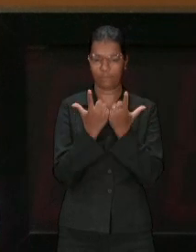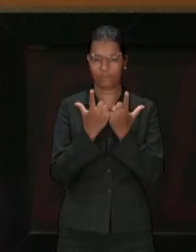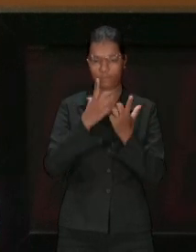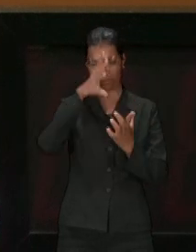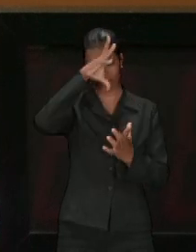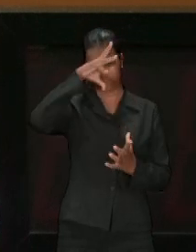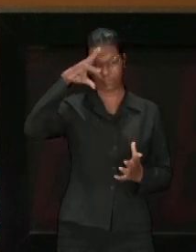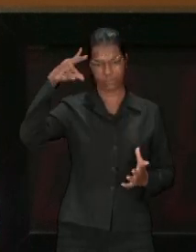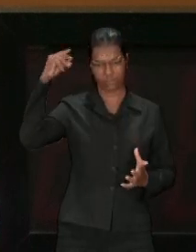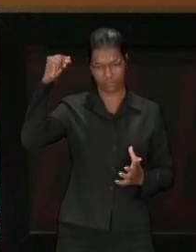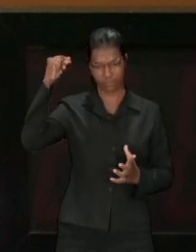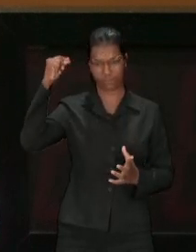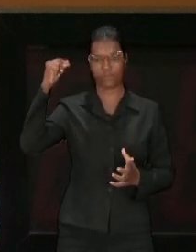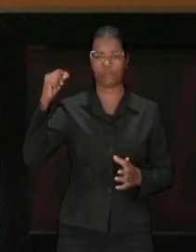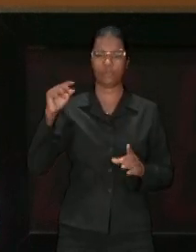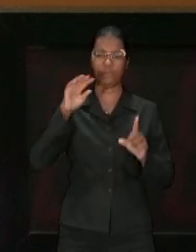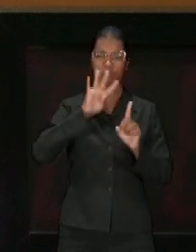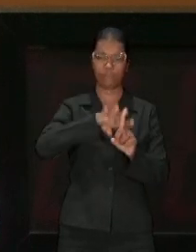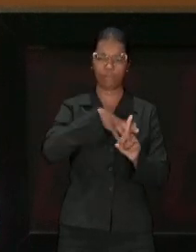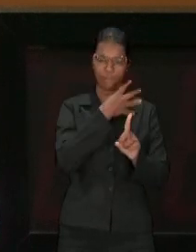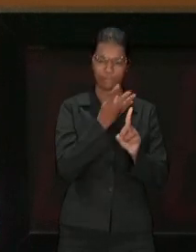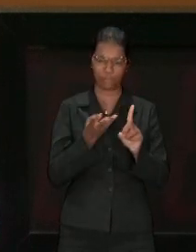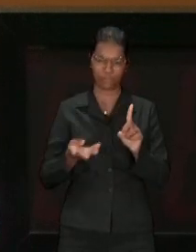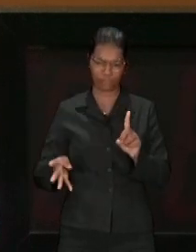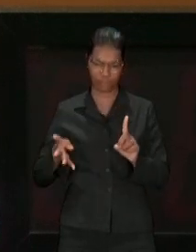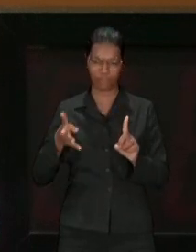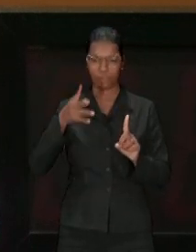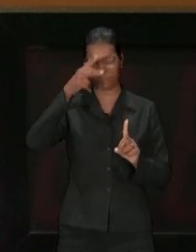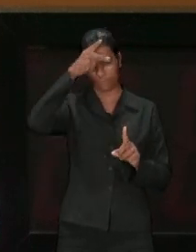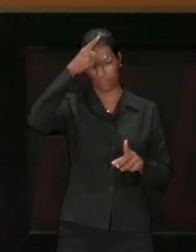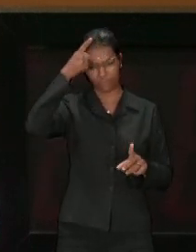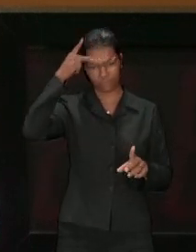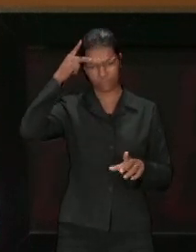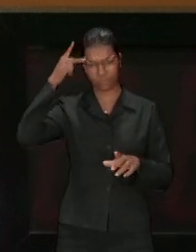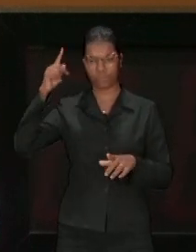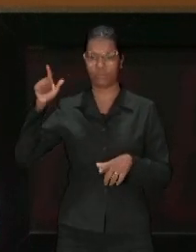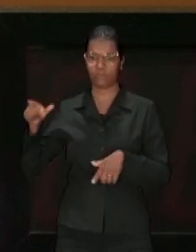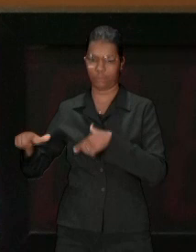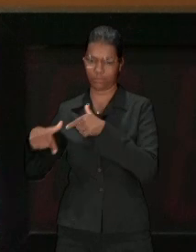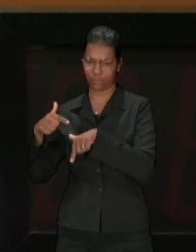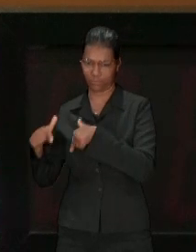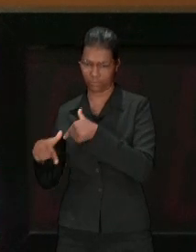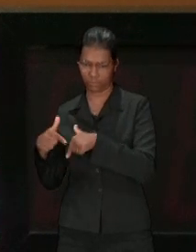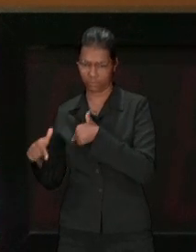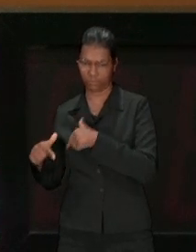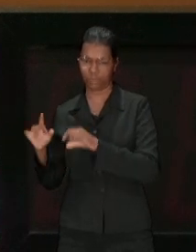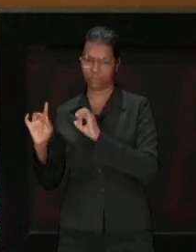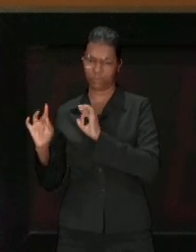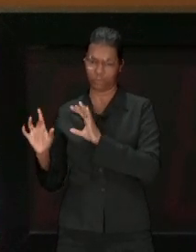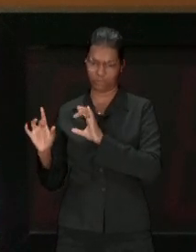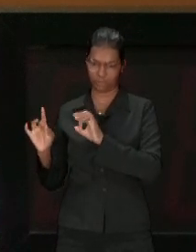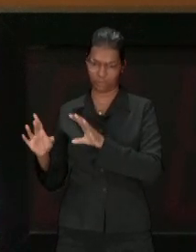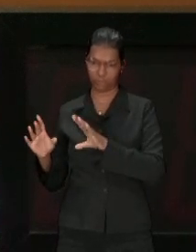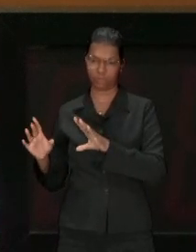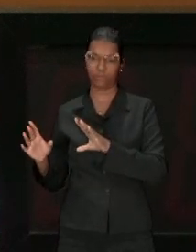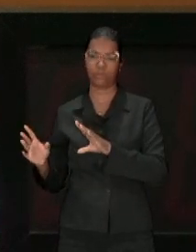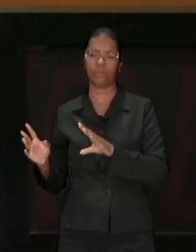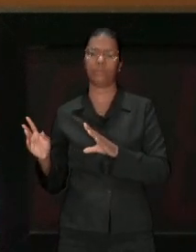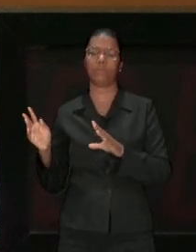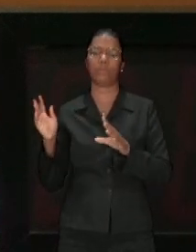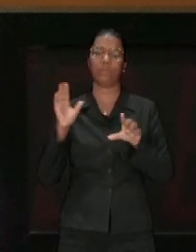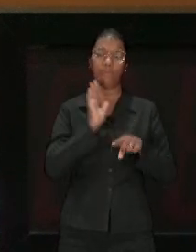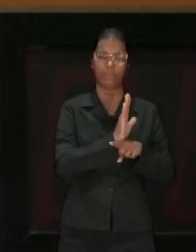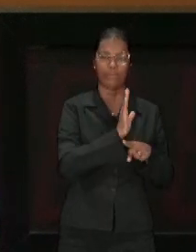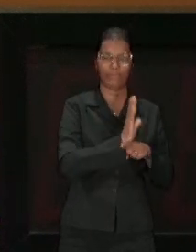senhores que têm se distinguido dentro de suas atividades, contribuindo com o engrandecimento do nosso